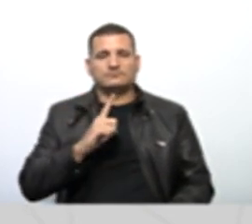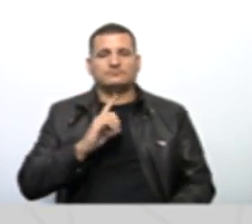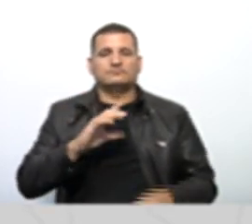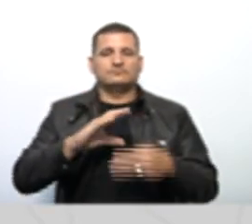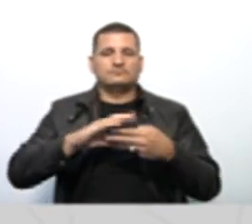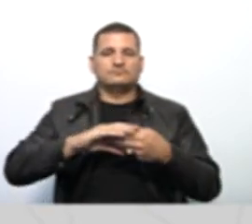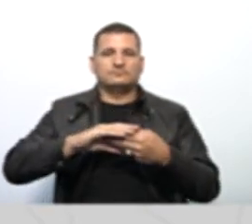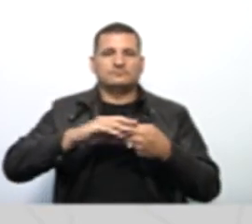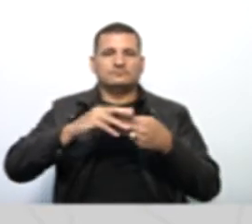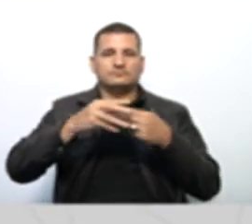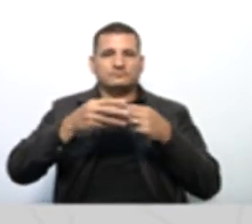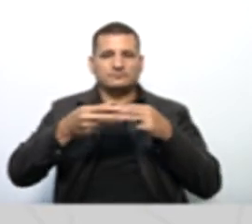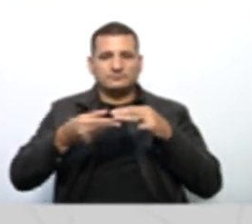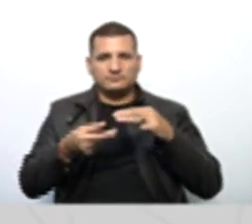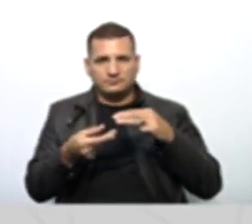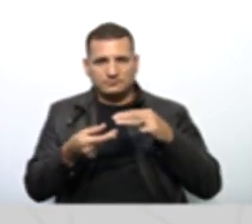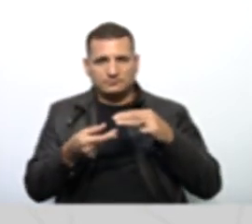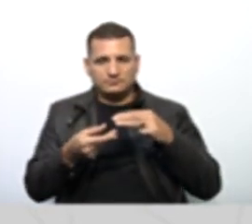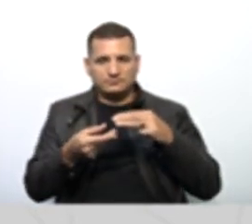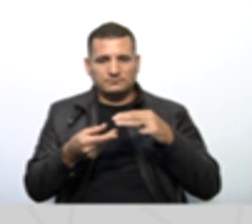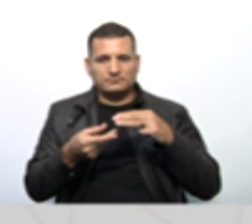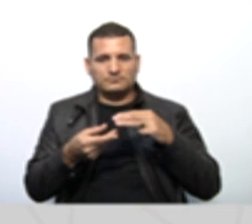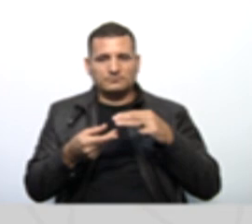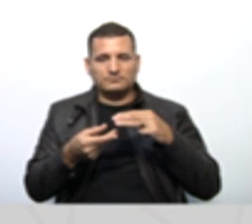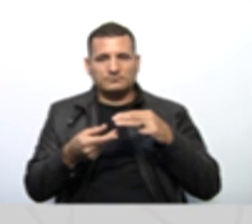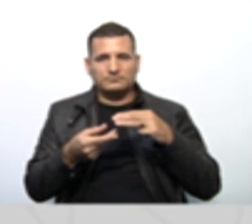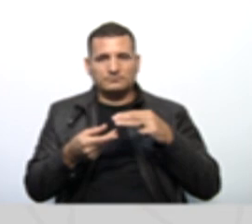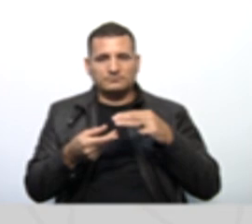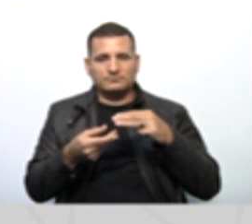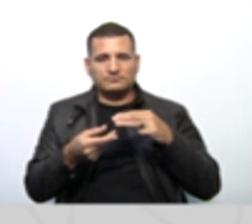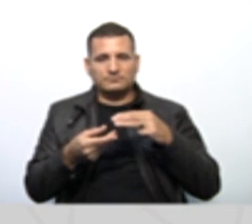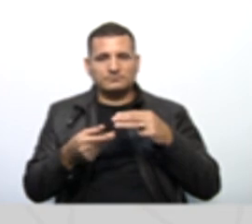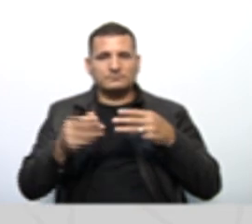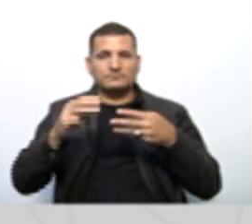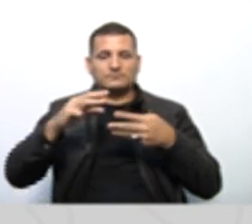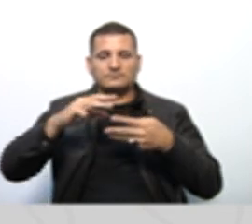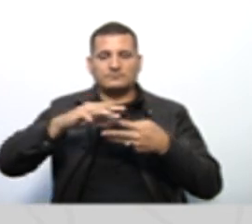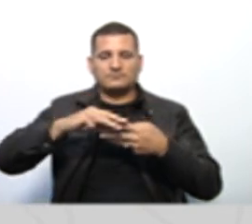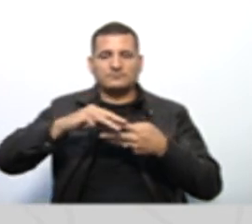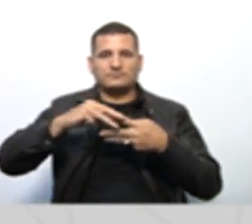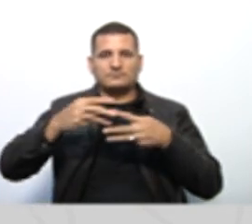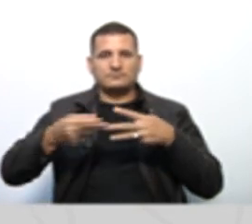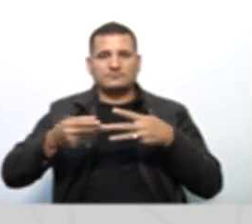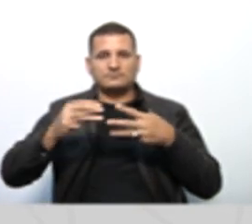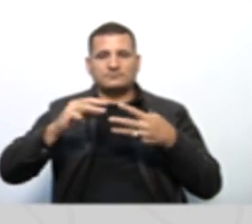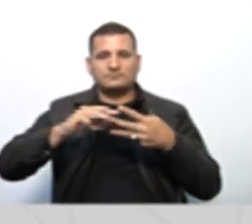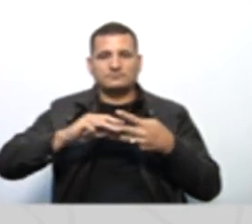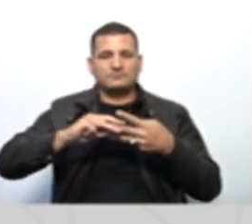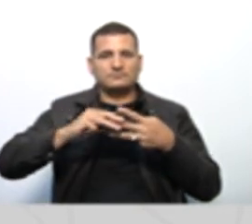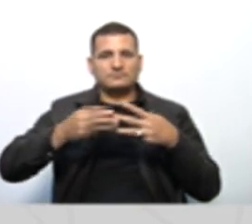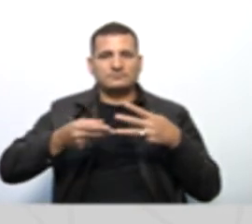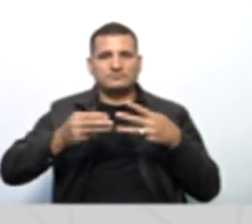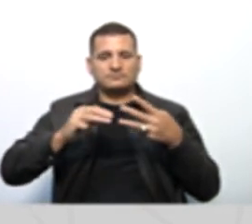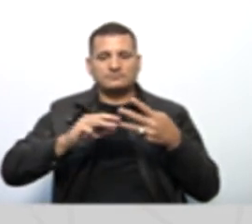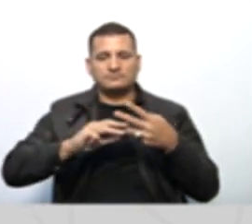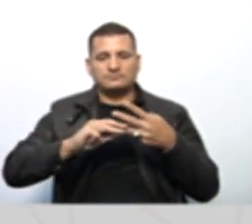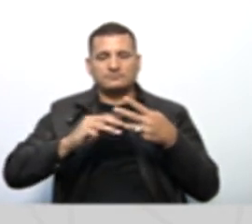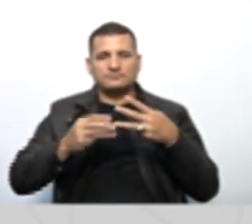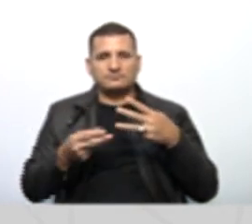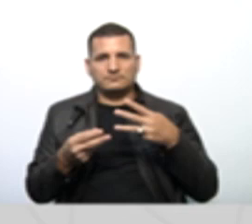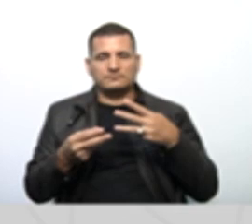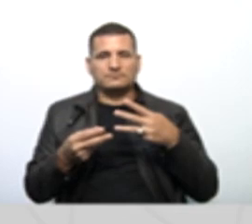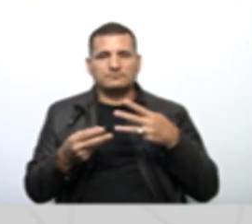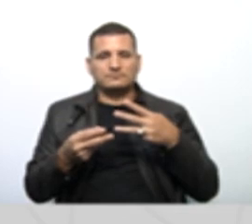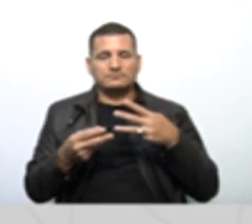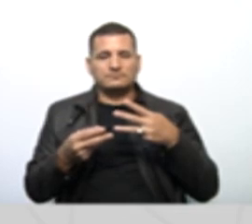aqui na estrutura do cabo que é uma mala interna e além da malha interna ele tem uma outra